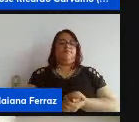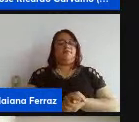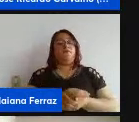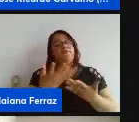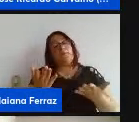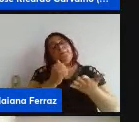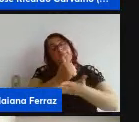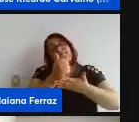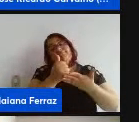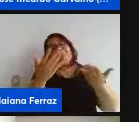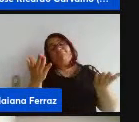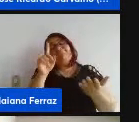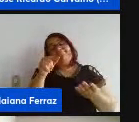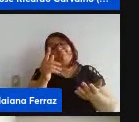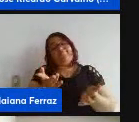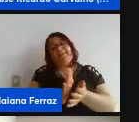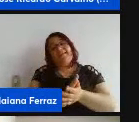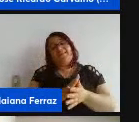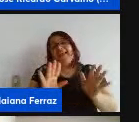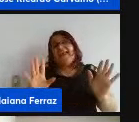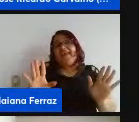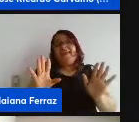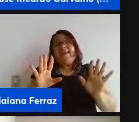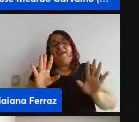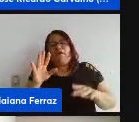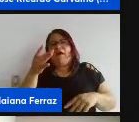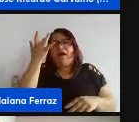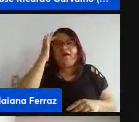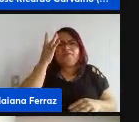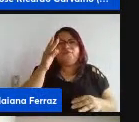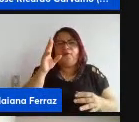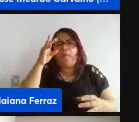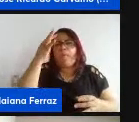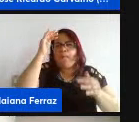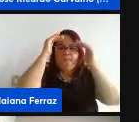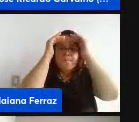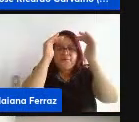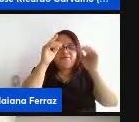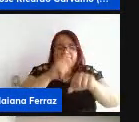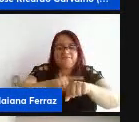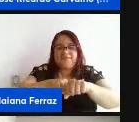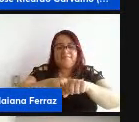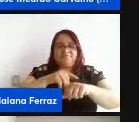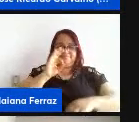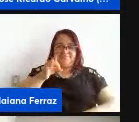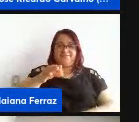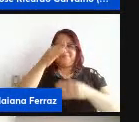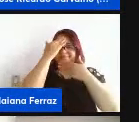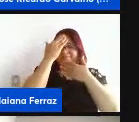Eu acho que eu consegui fazer mais ou menos um tempo previsto. Obrigado.